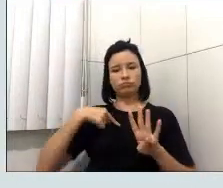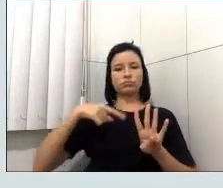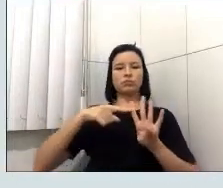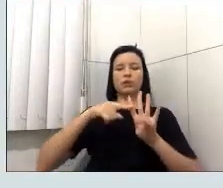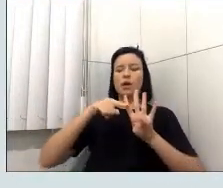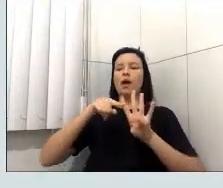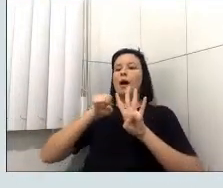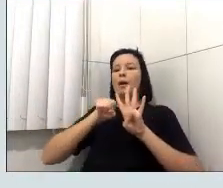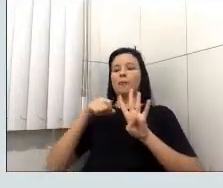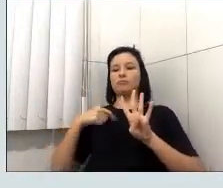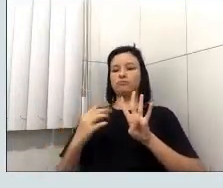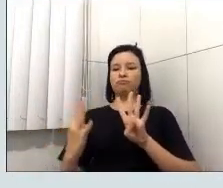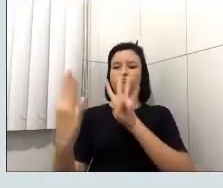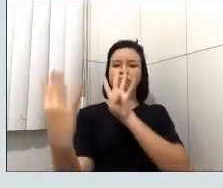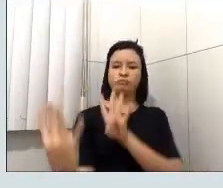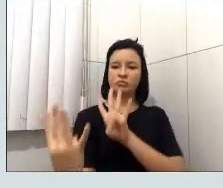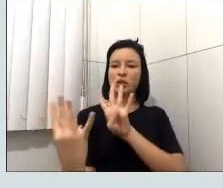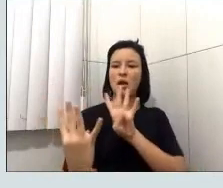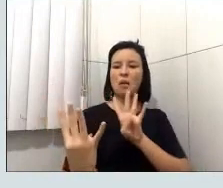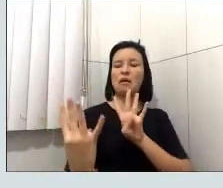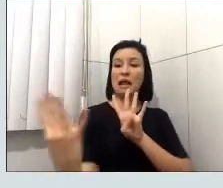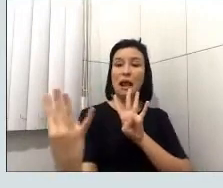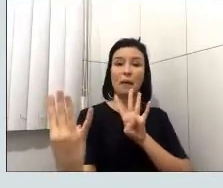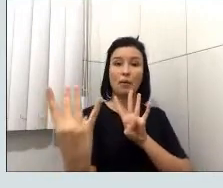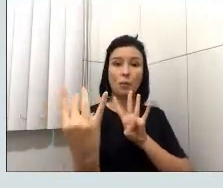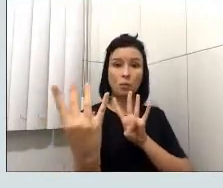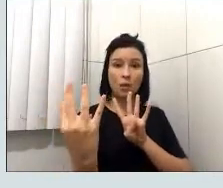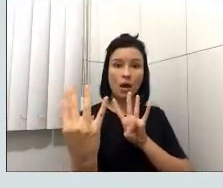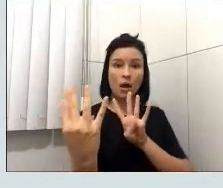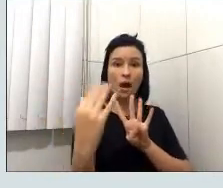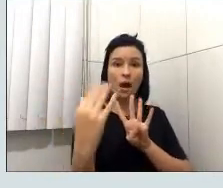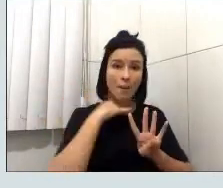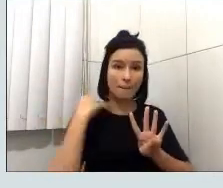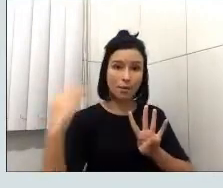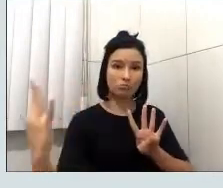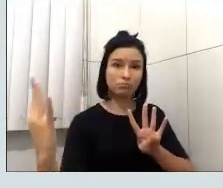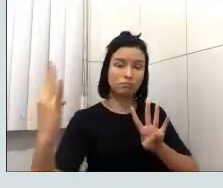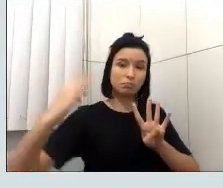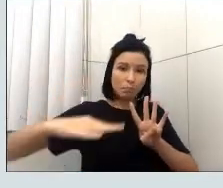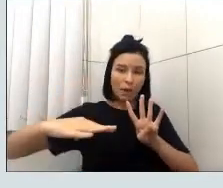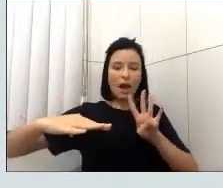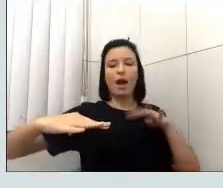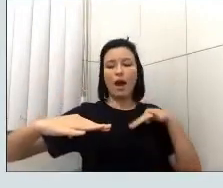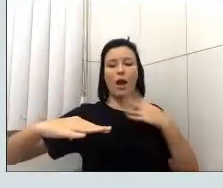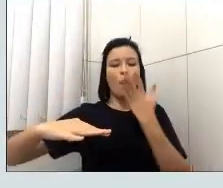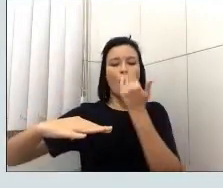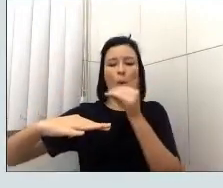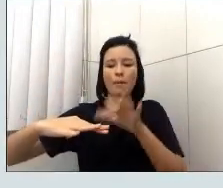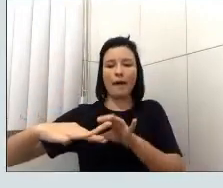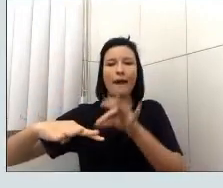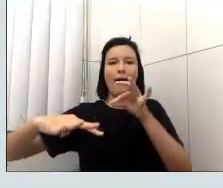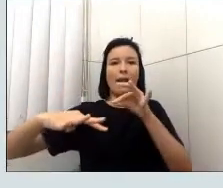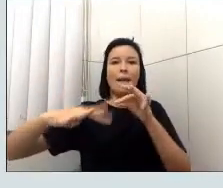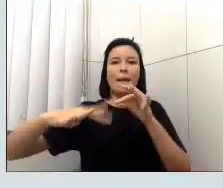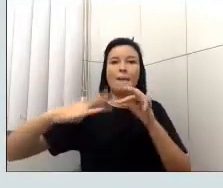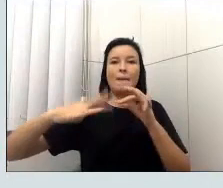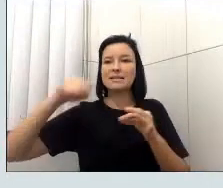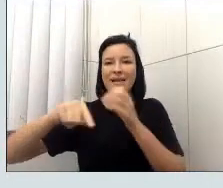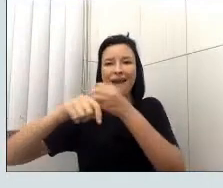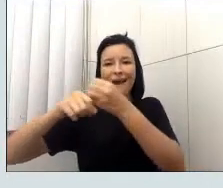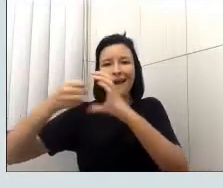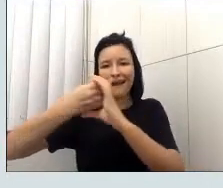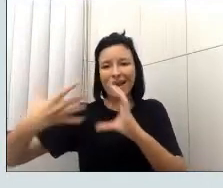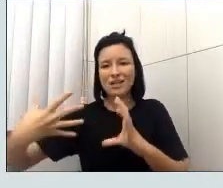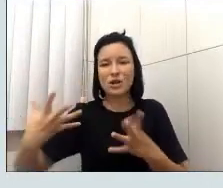alimento dele para ganhar essa qualidade da força que eles têm. E aí também o contato com eles